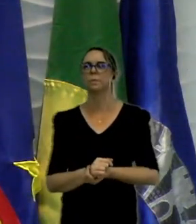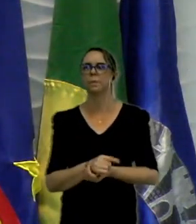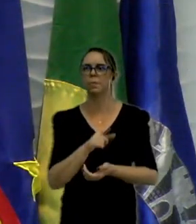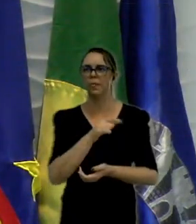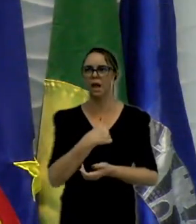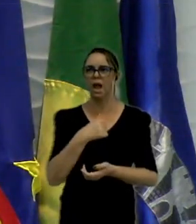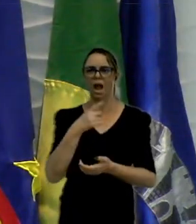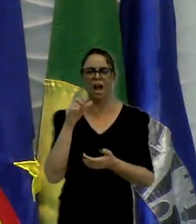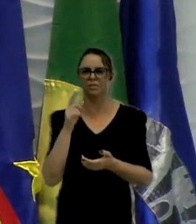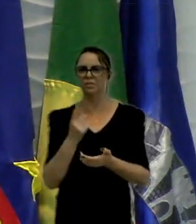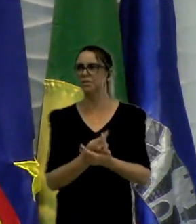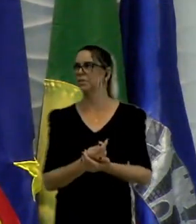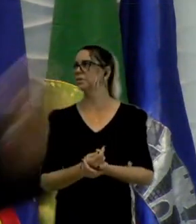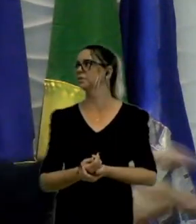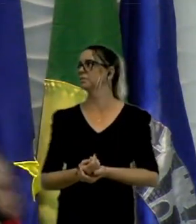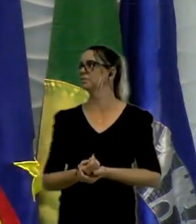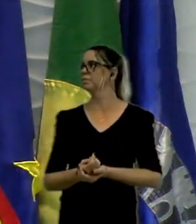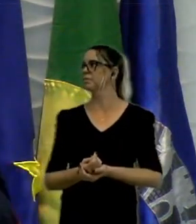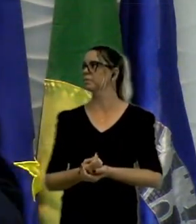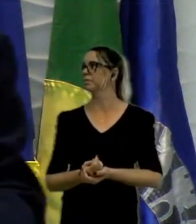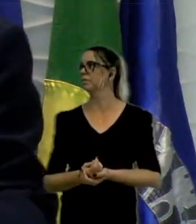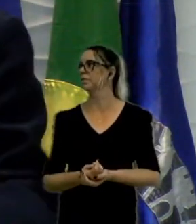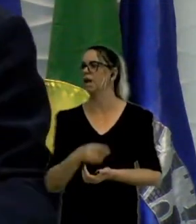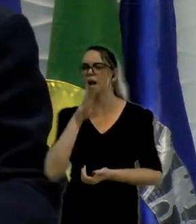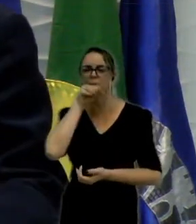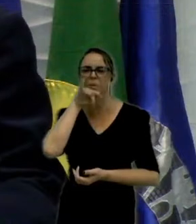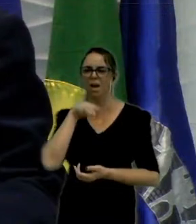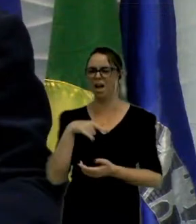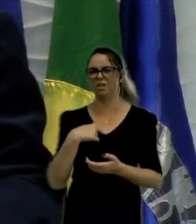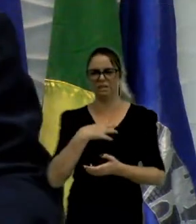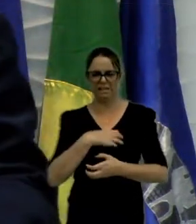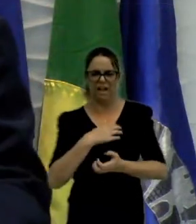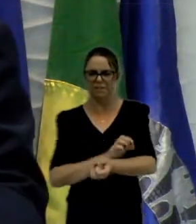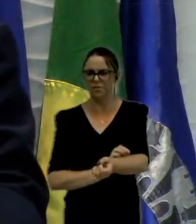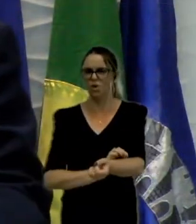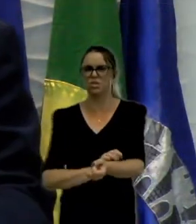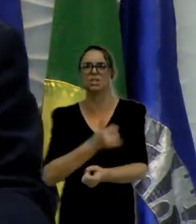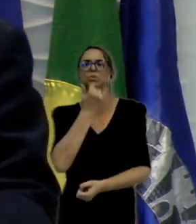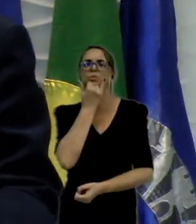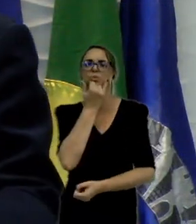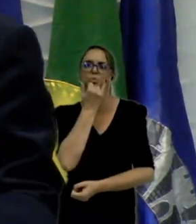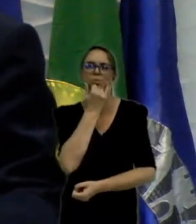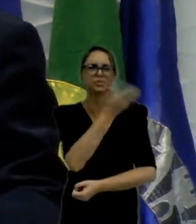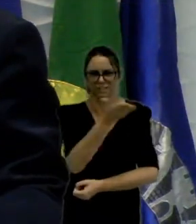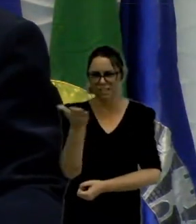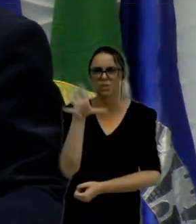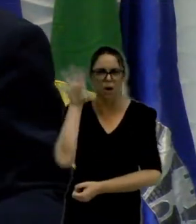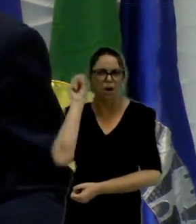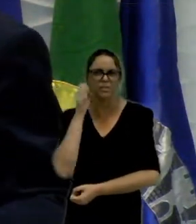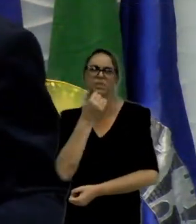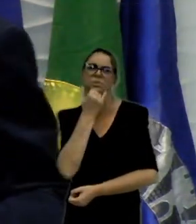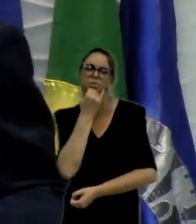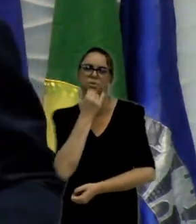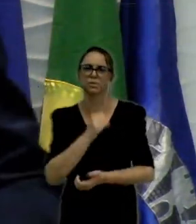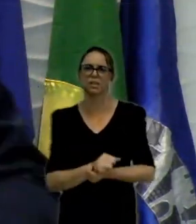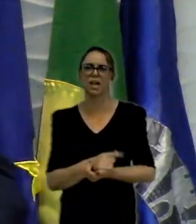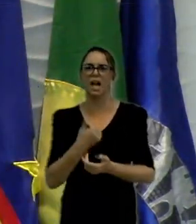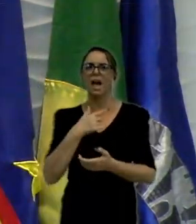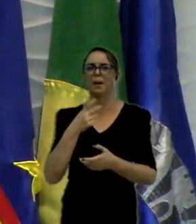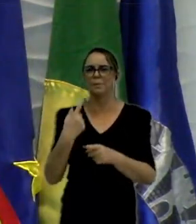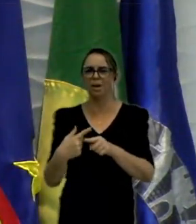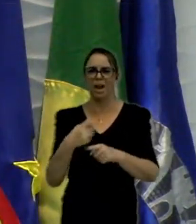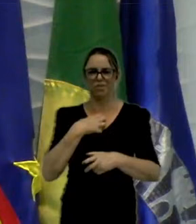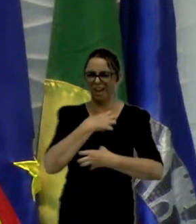vocabulário. E veja a boca que eu disse, senhor presidente. Peço até desculpa aos ouvintes. Mas é a